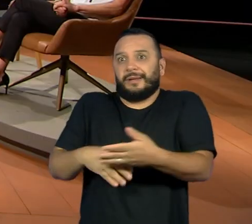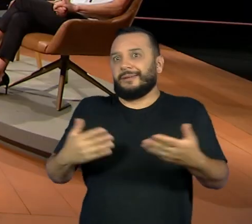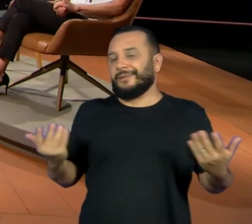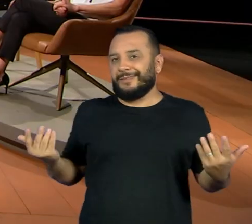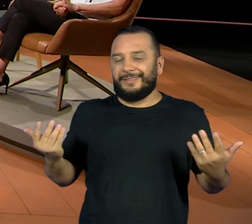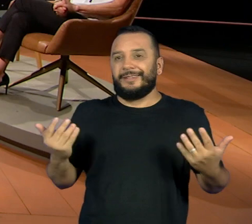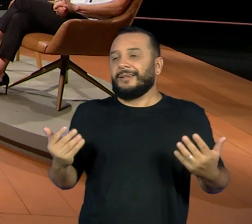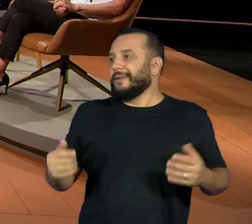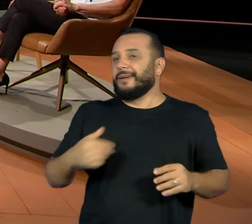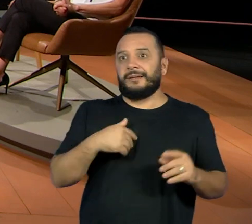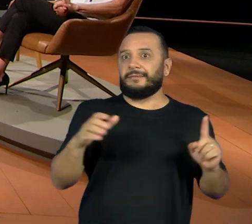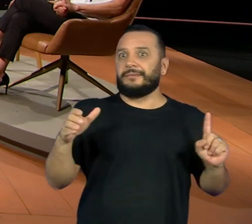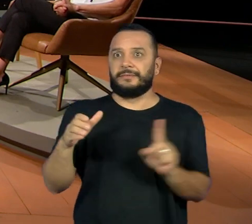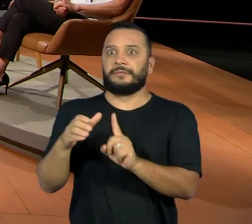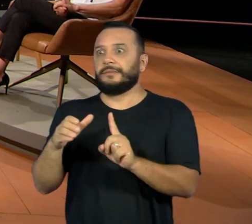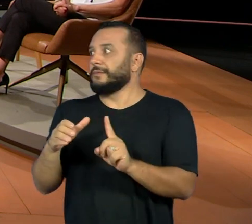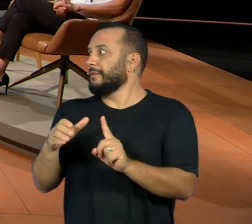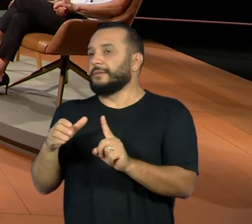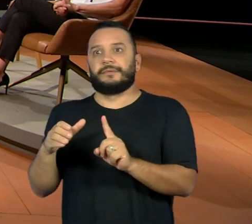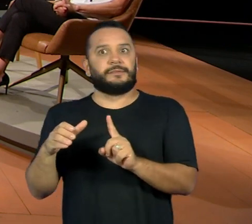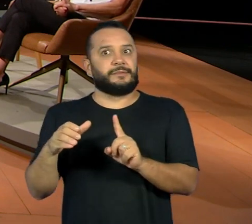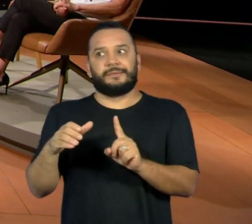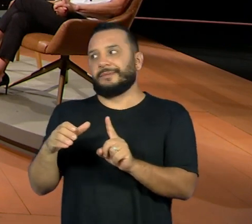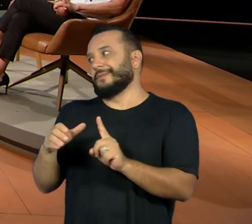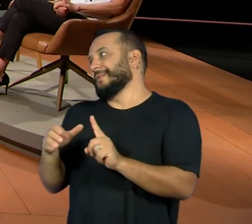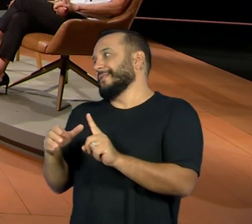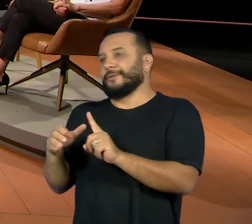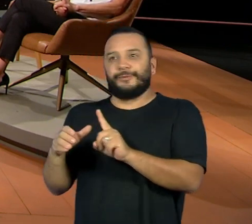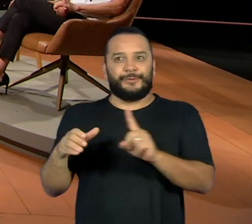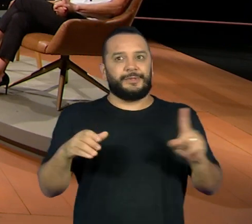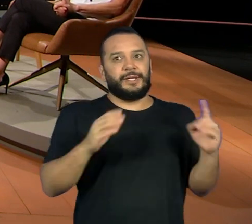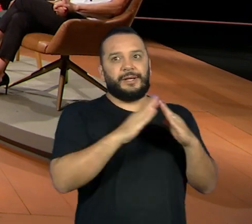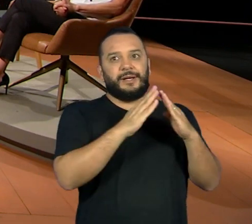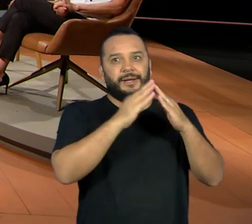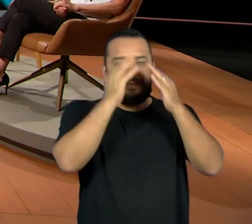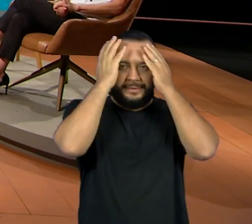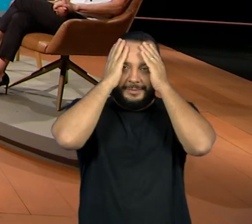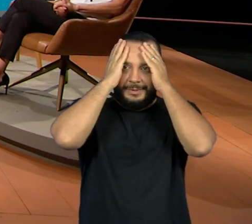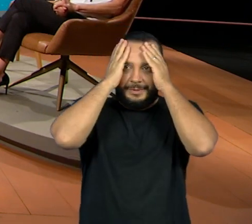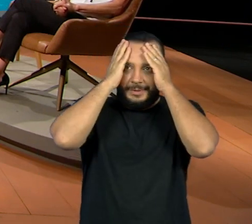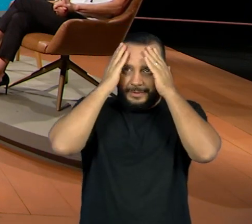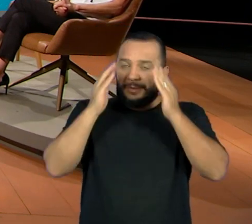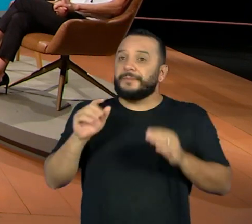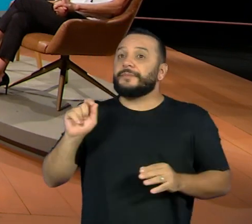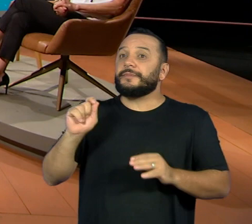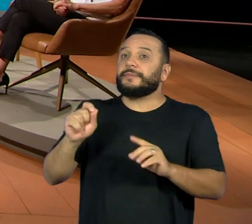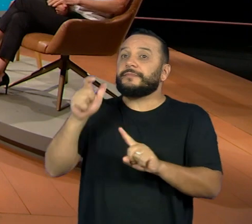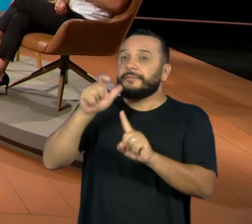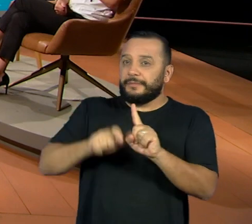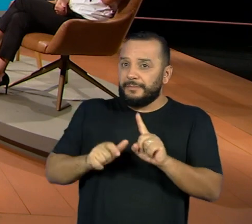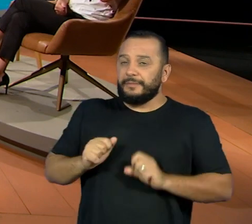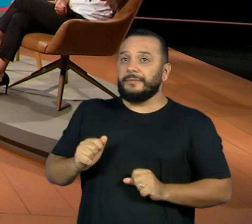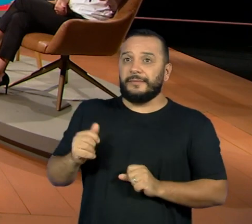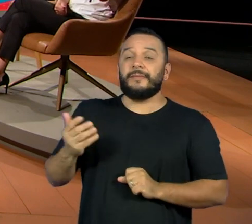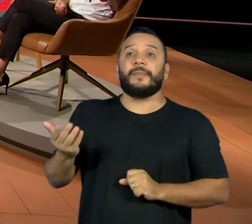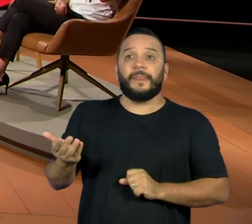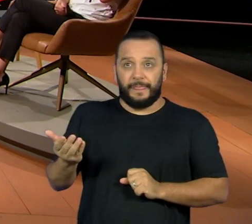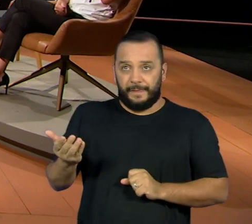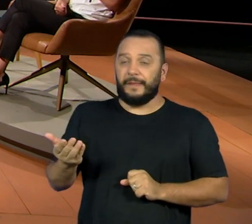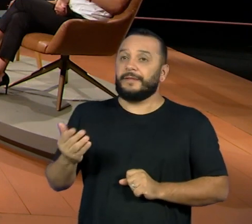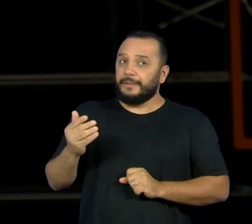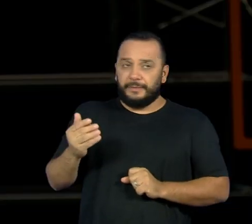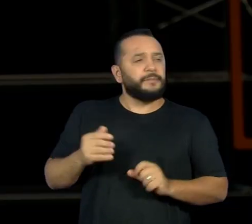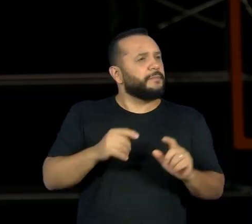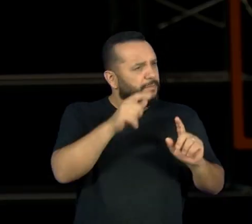ir para lá, eu vou. Manda ir para cá, eu vou. O que é o seu personagem? Como? Era um